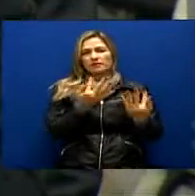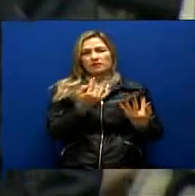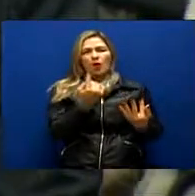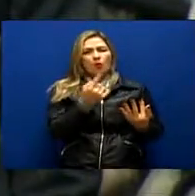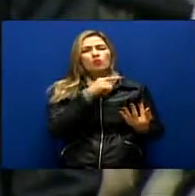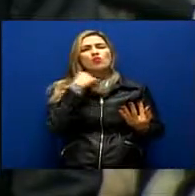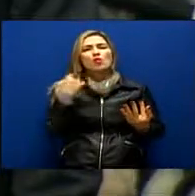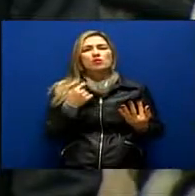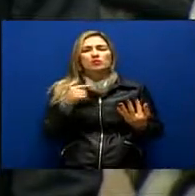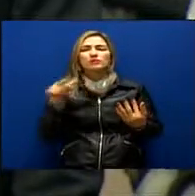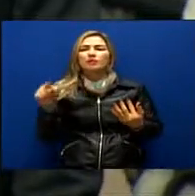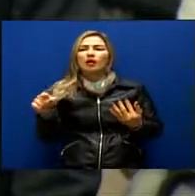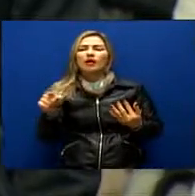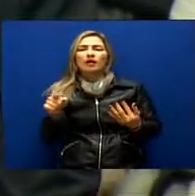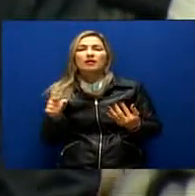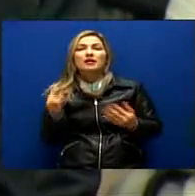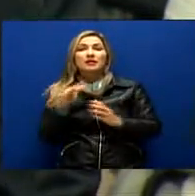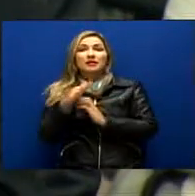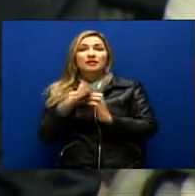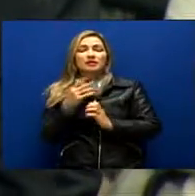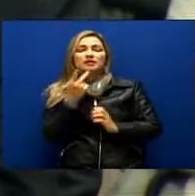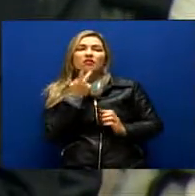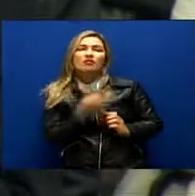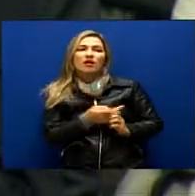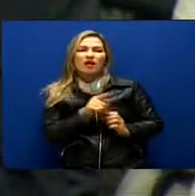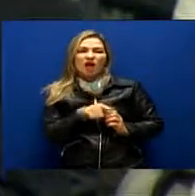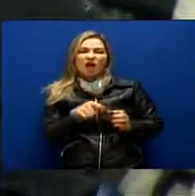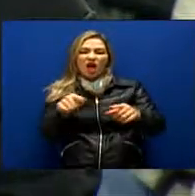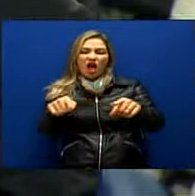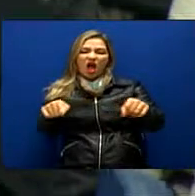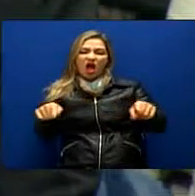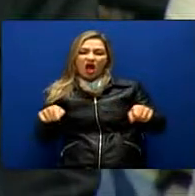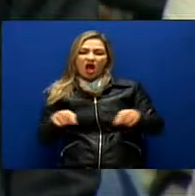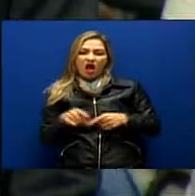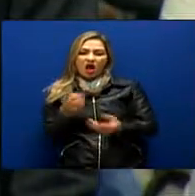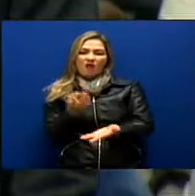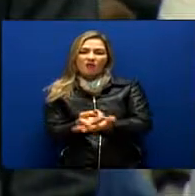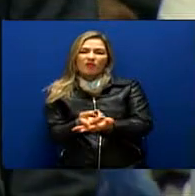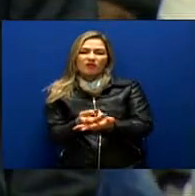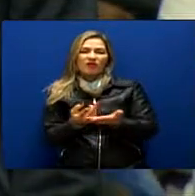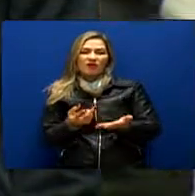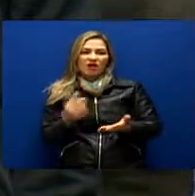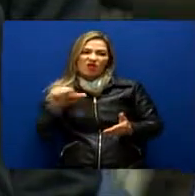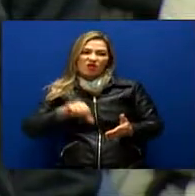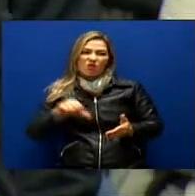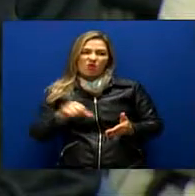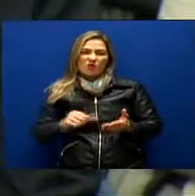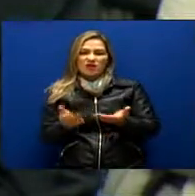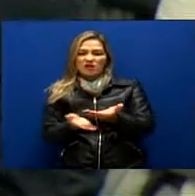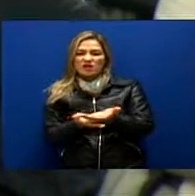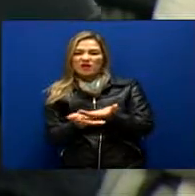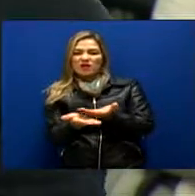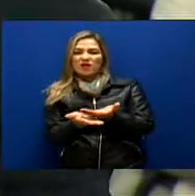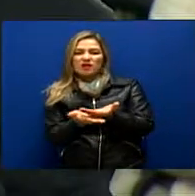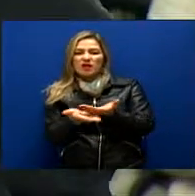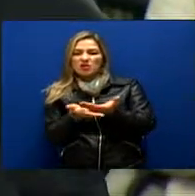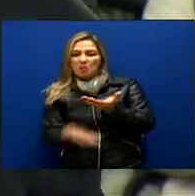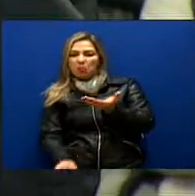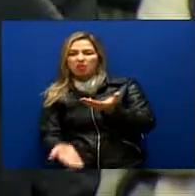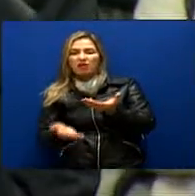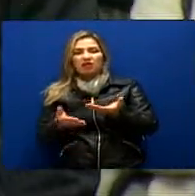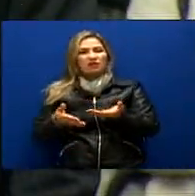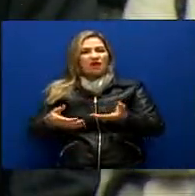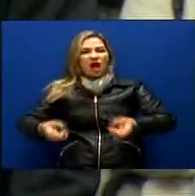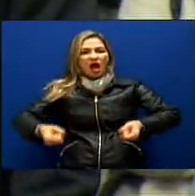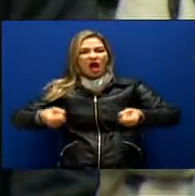esse caixão, sai o fundo, a alça vai soltar. Eles começam a criar um